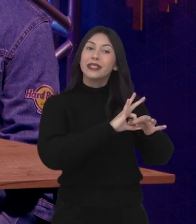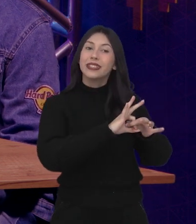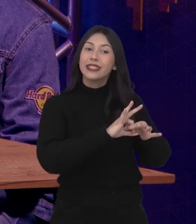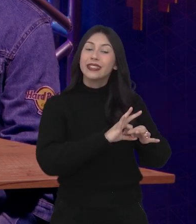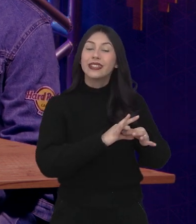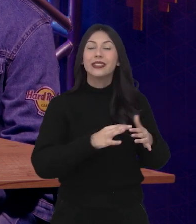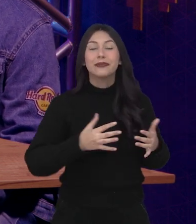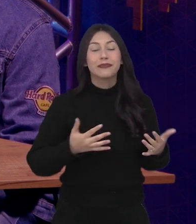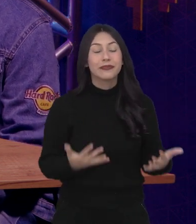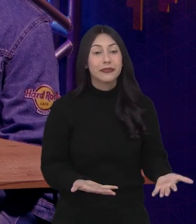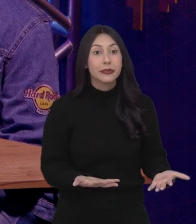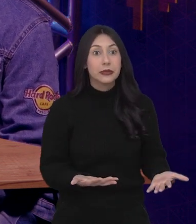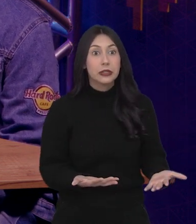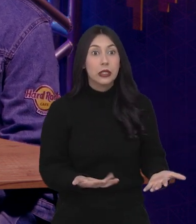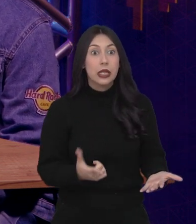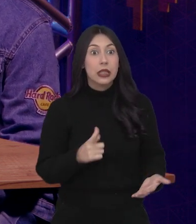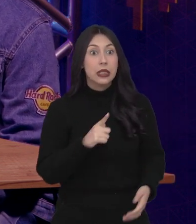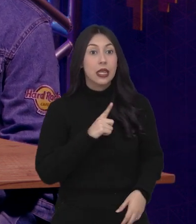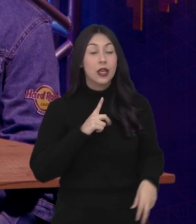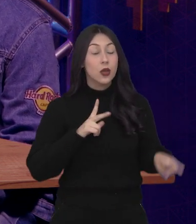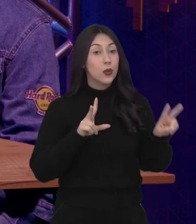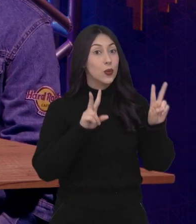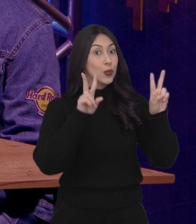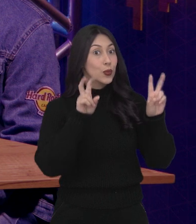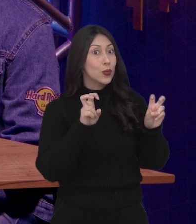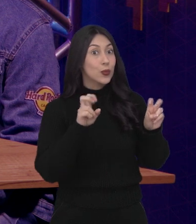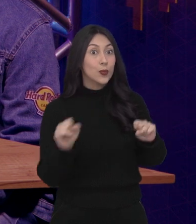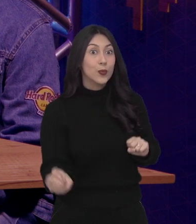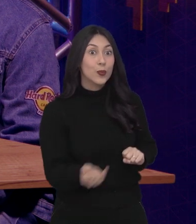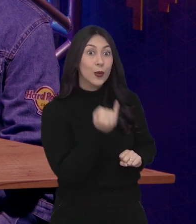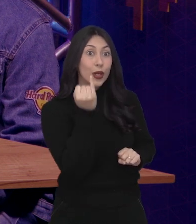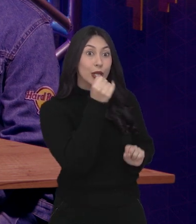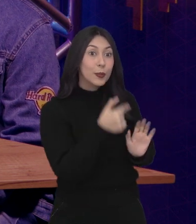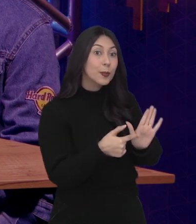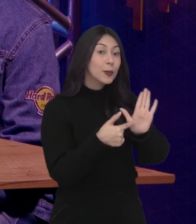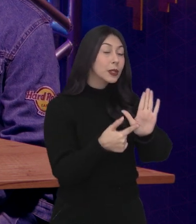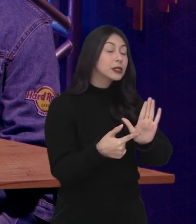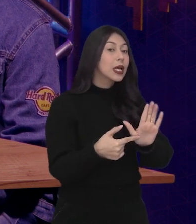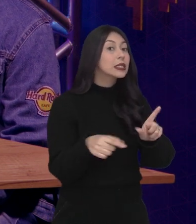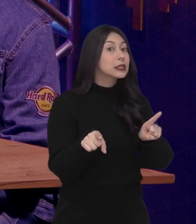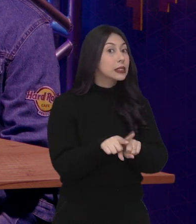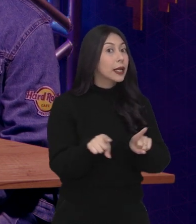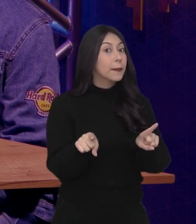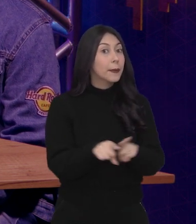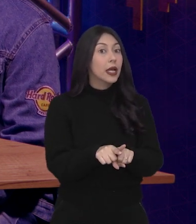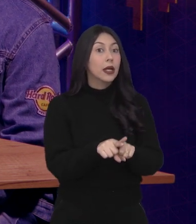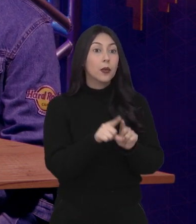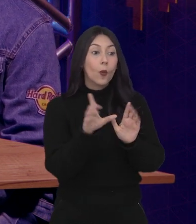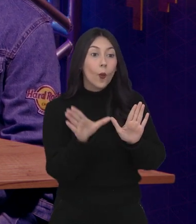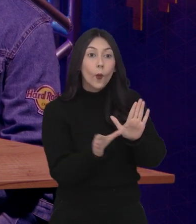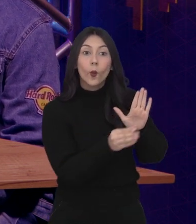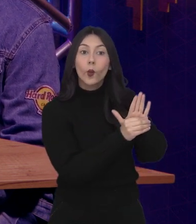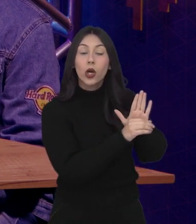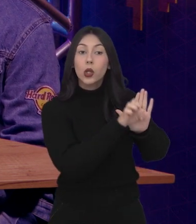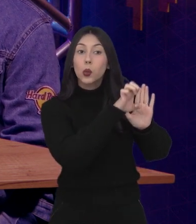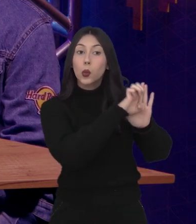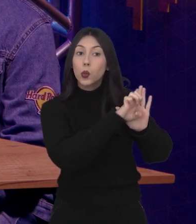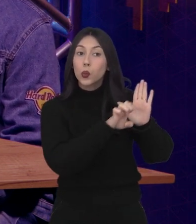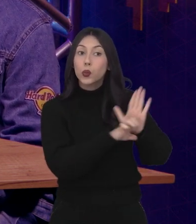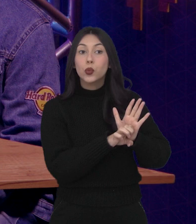né, que acontecem neste ano. E tem uma coisa bem importante, né, da gente citar, que faz parte, né, gente, ó, tá no